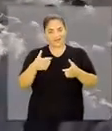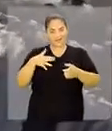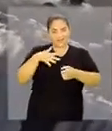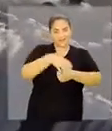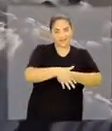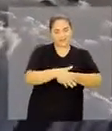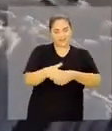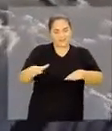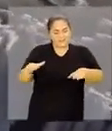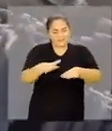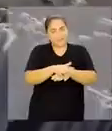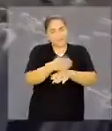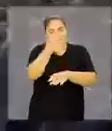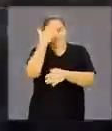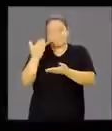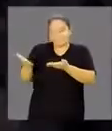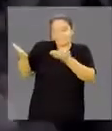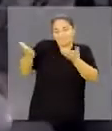mundo.